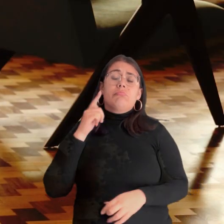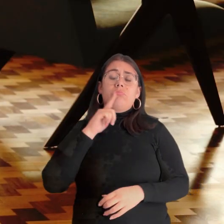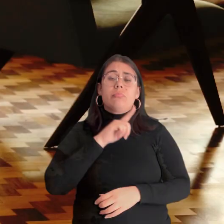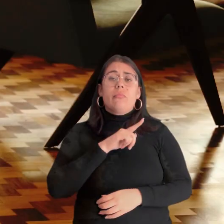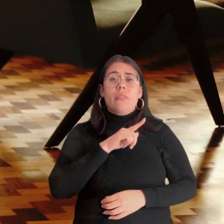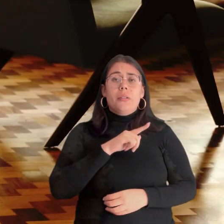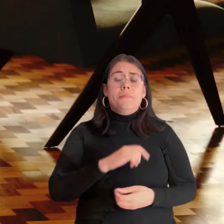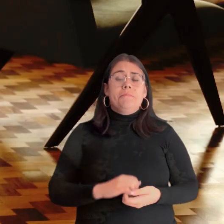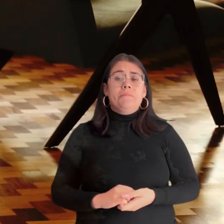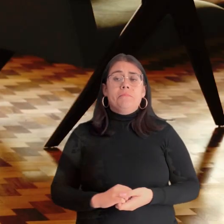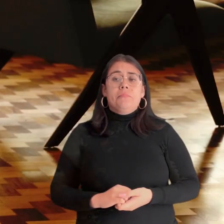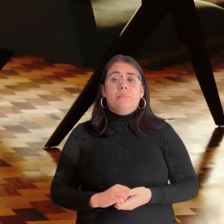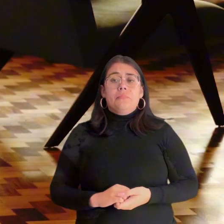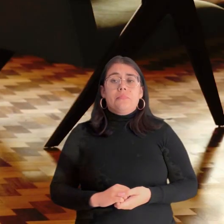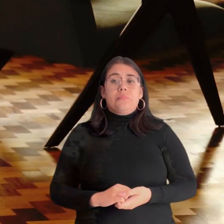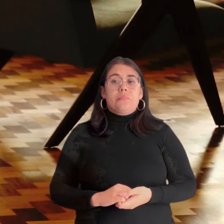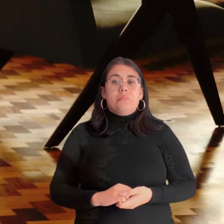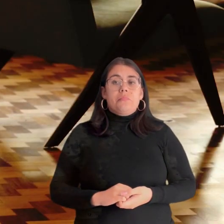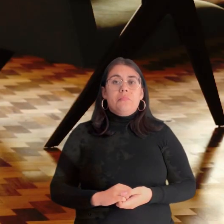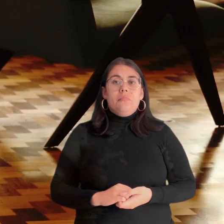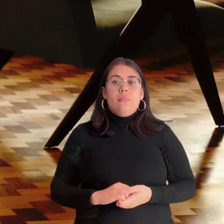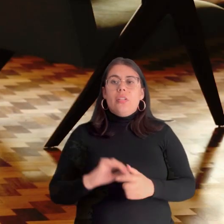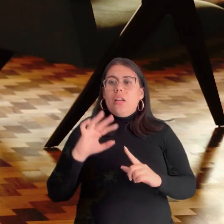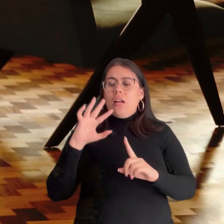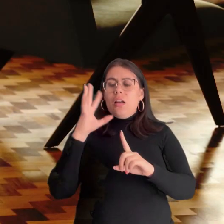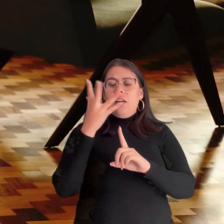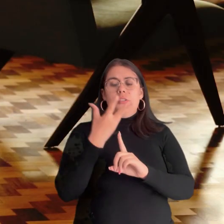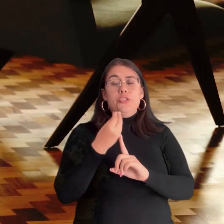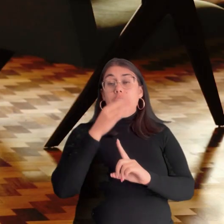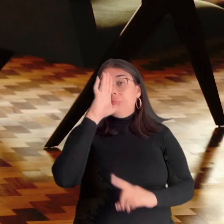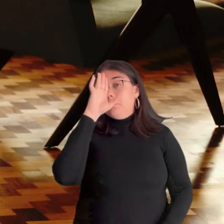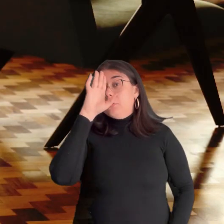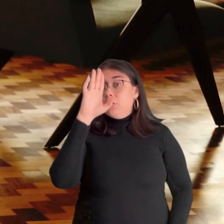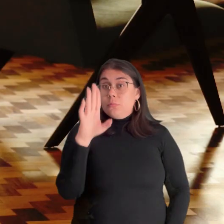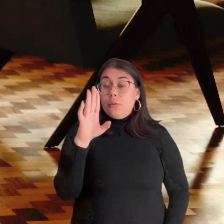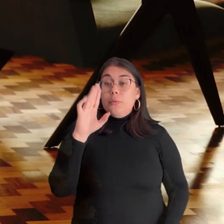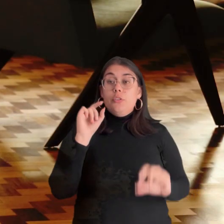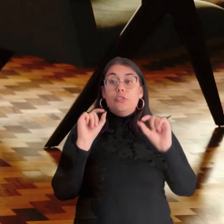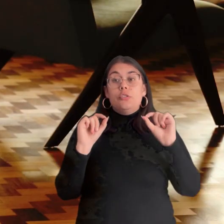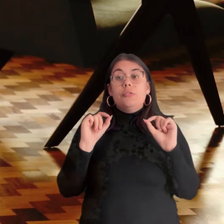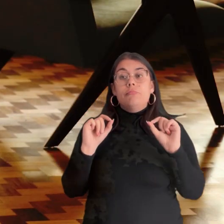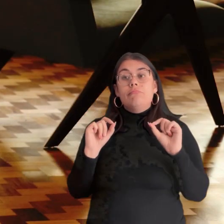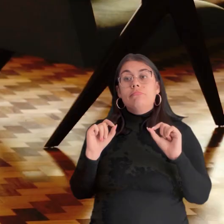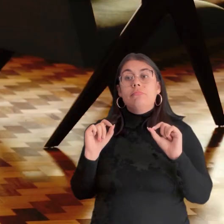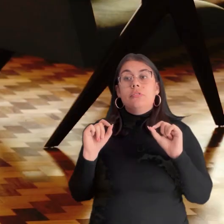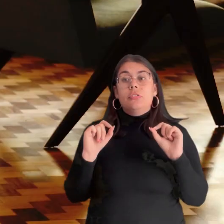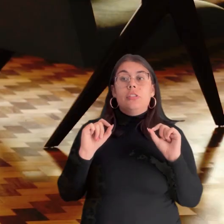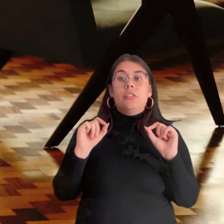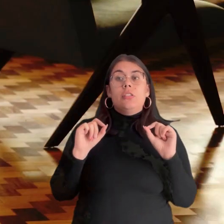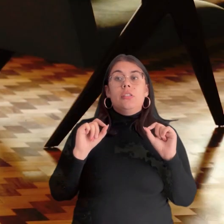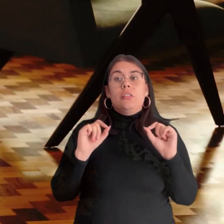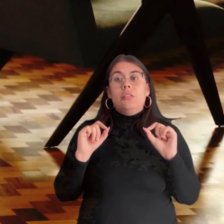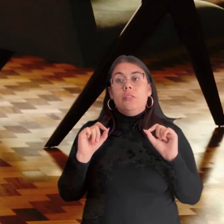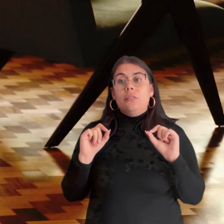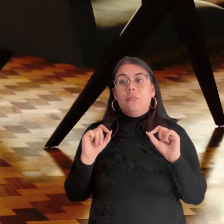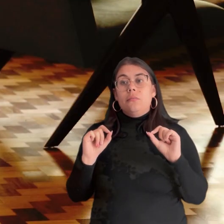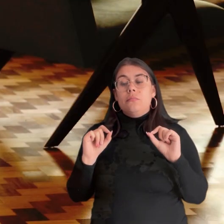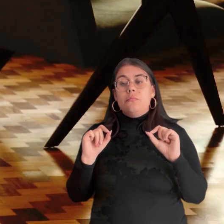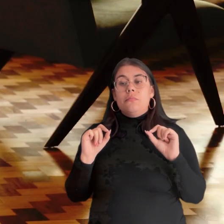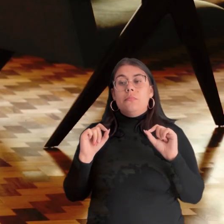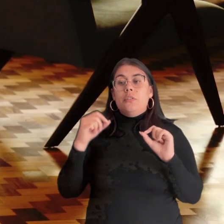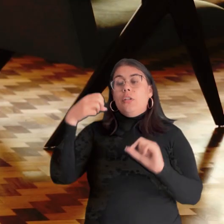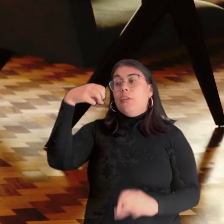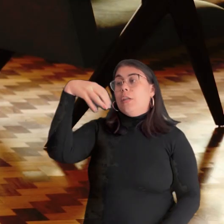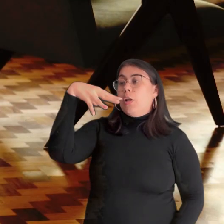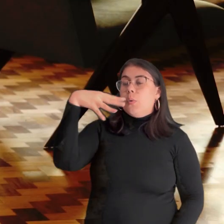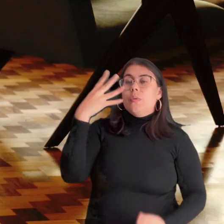arte, principalmente pelas condições, eu diria, da luz natural que incide nesses ambientes. Como o